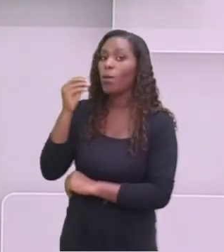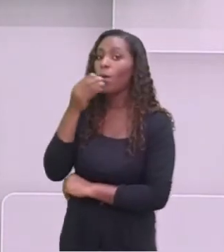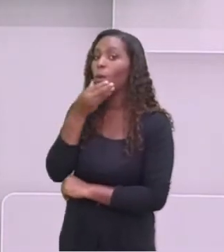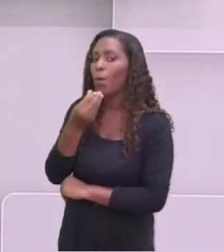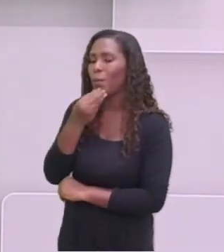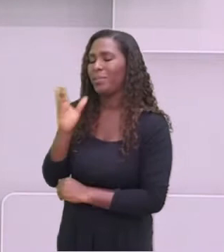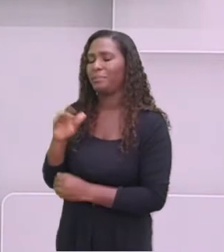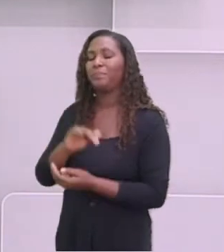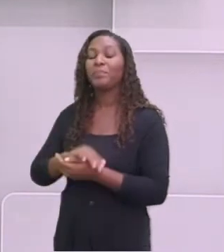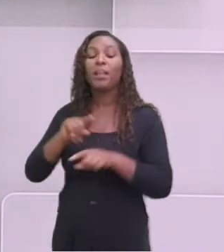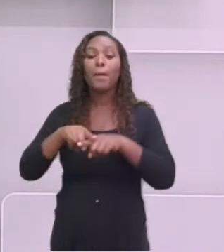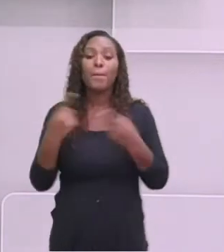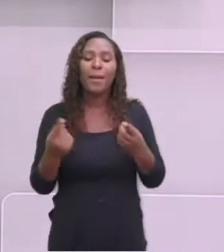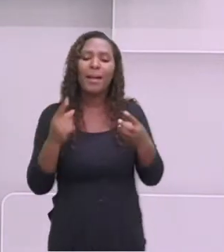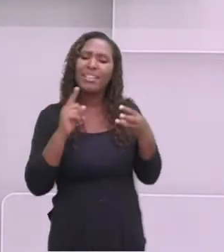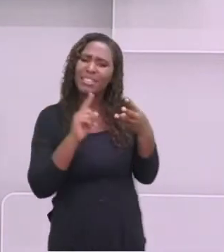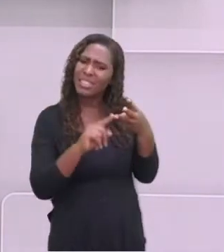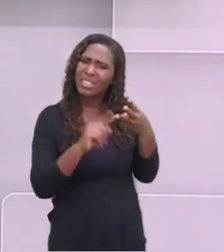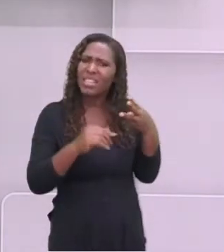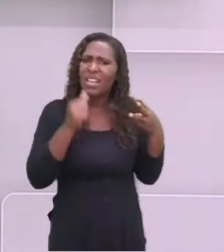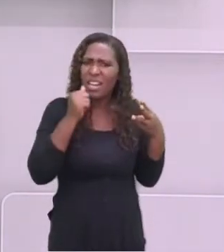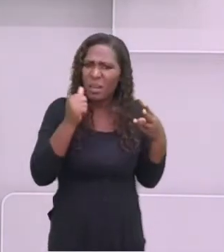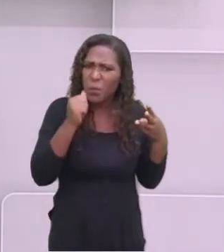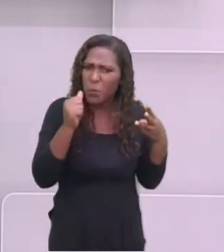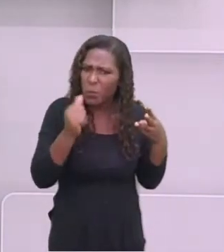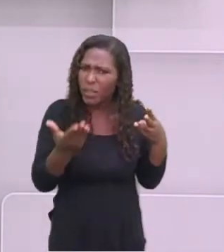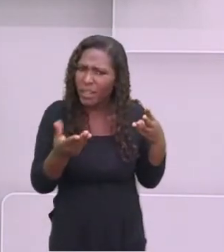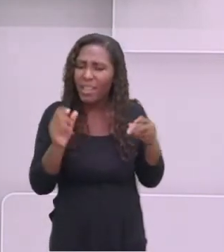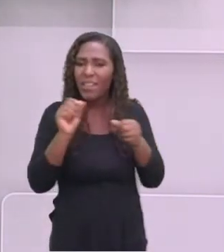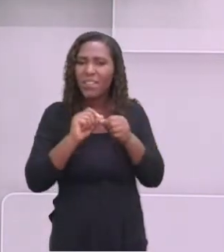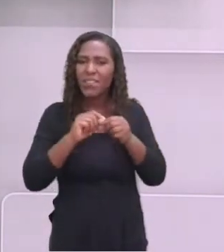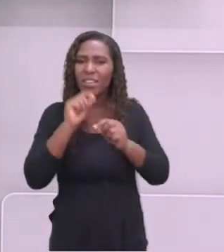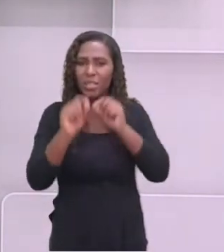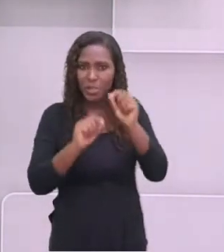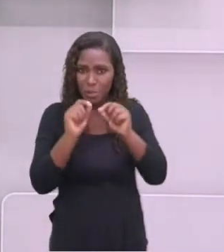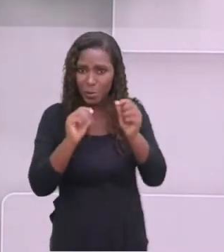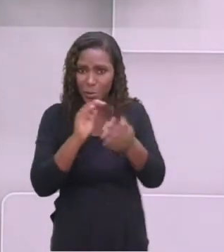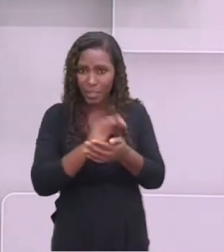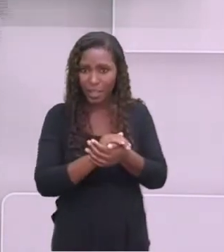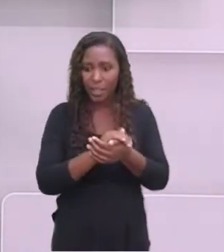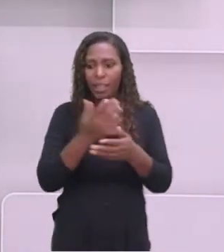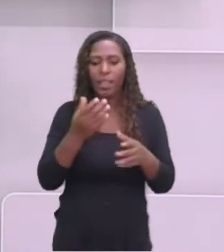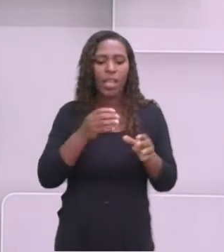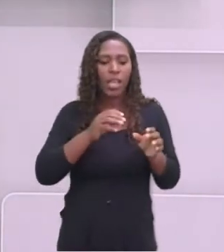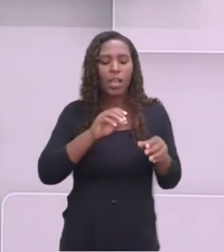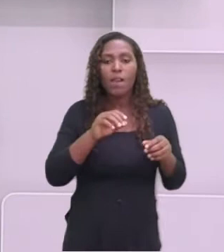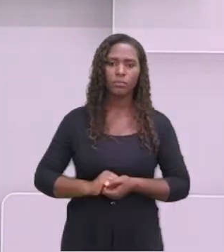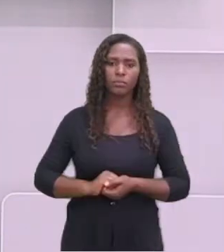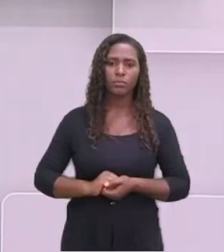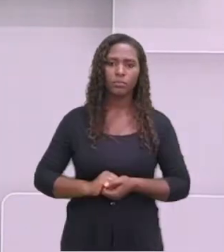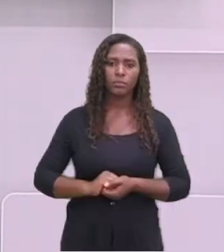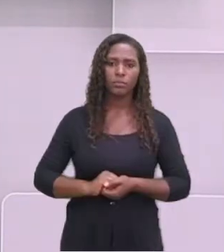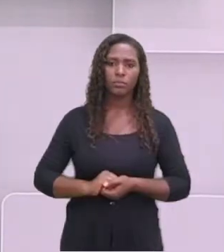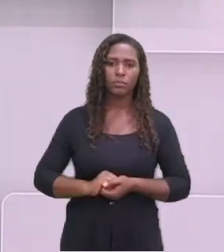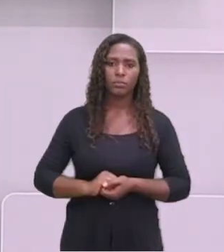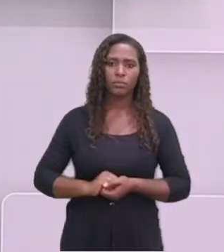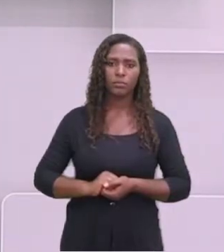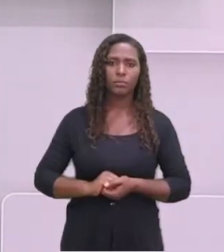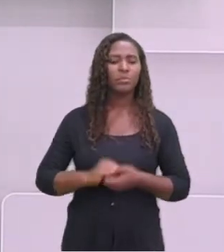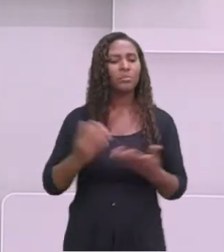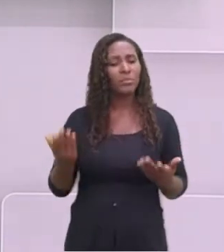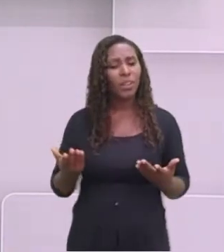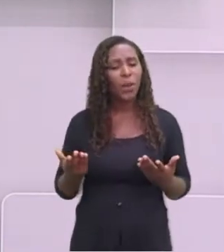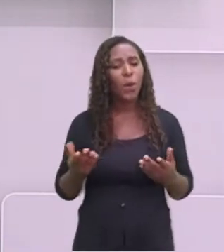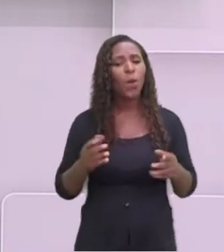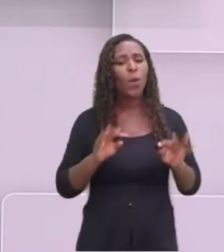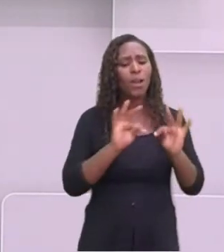pela coleta, pela fabricação de utensílios domésticos, pela preparação dos alimentos. Os índios, antes